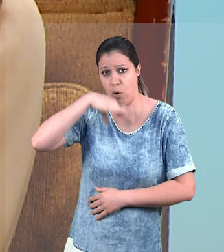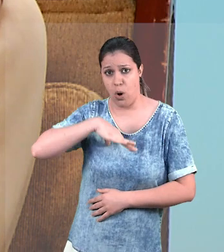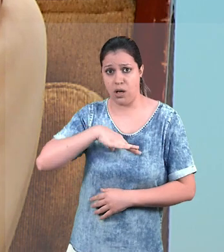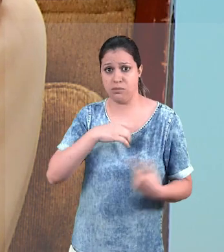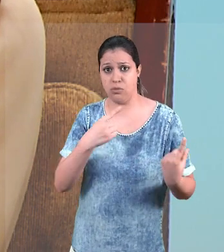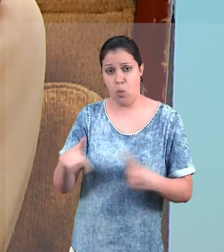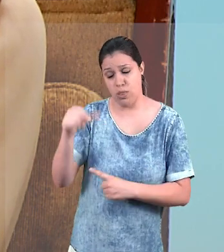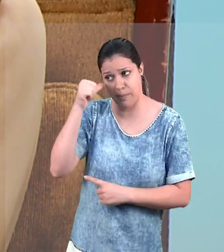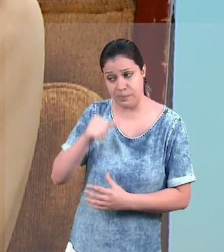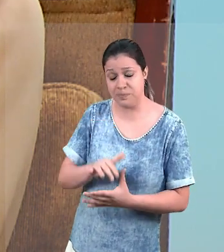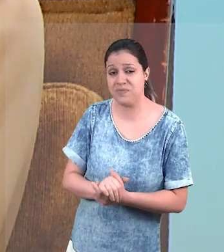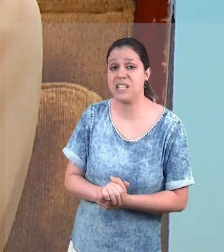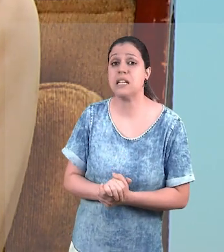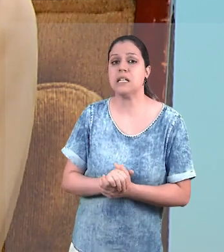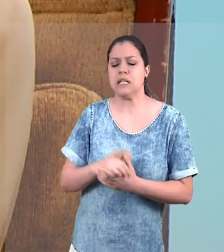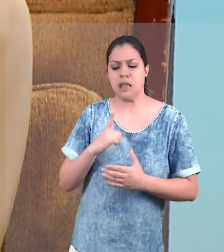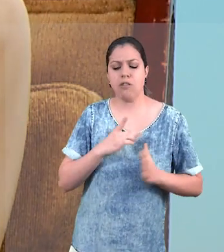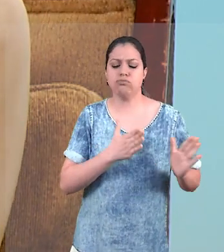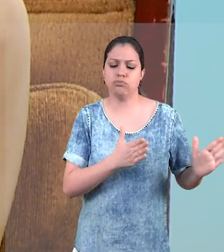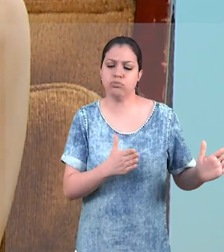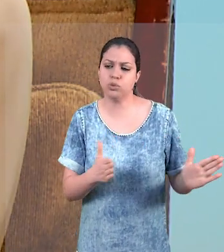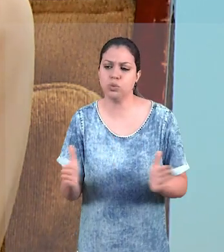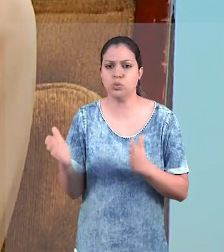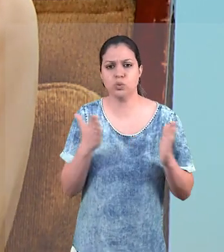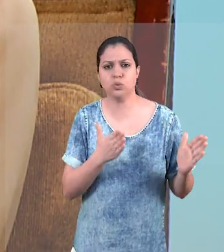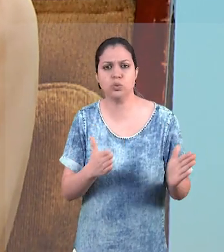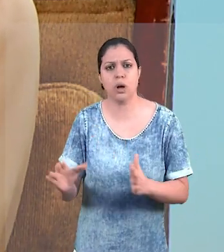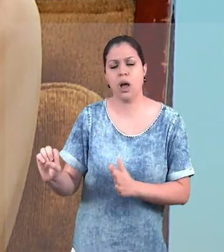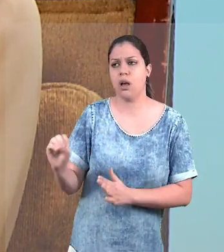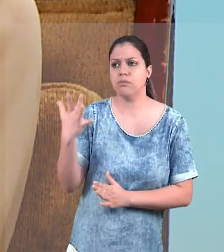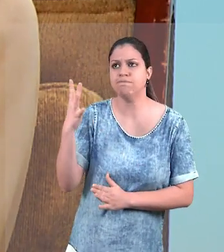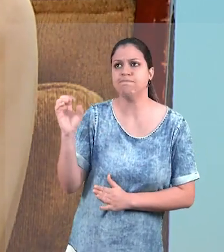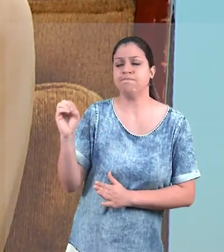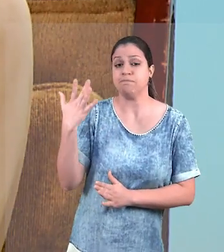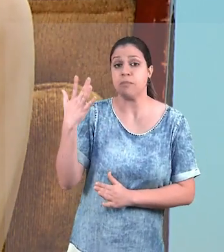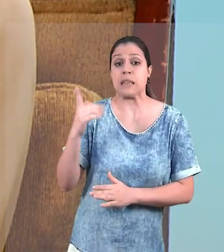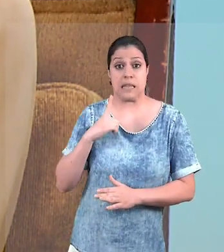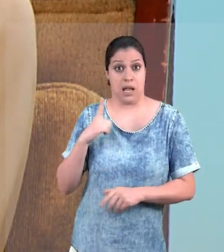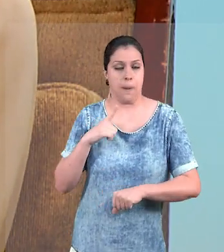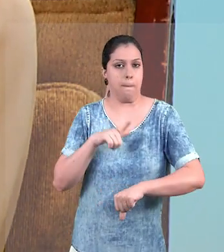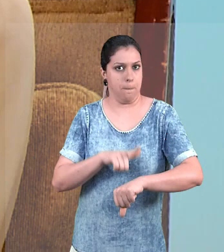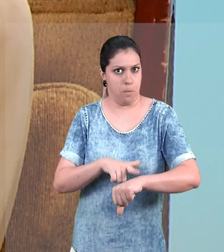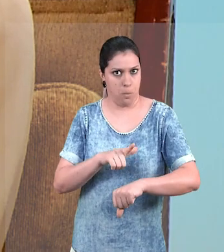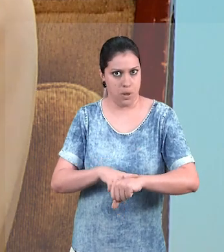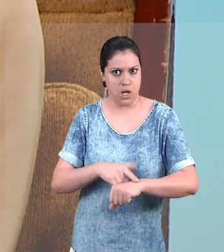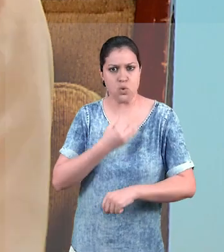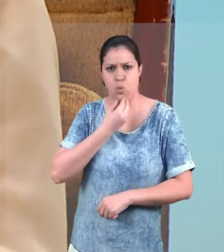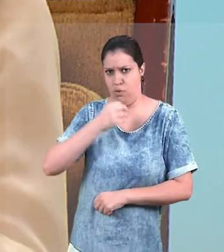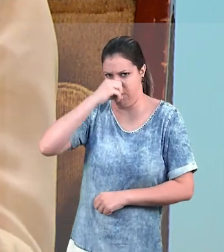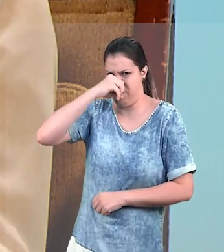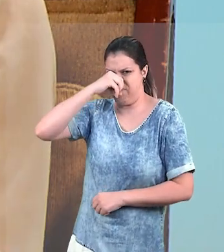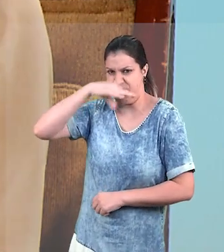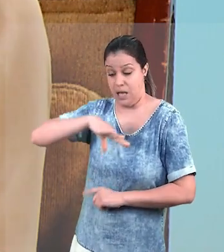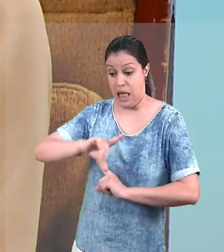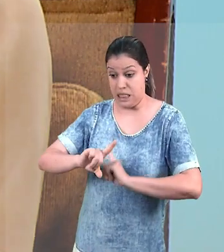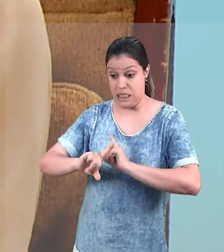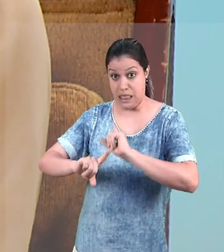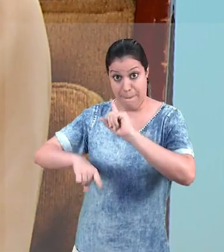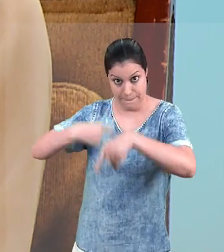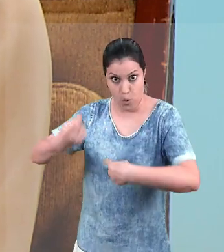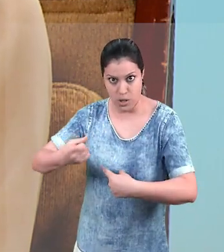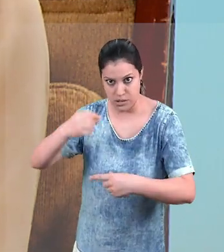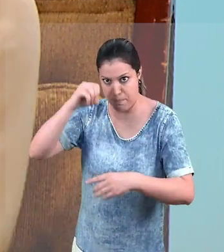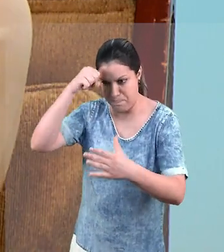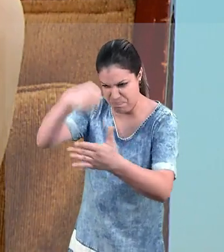violência doméstica, né? E dentro desse ciclo existe o momento que o agressor, após a